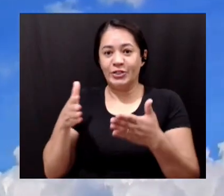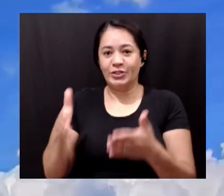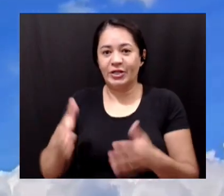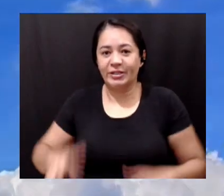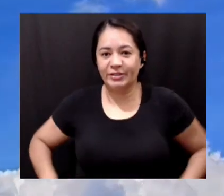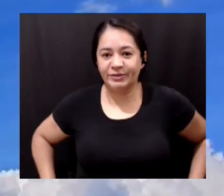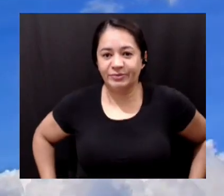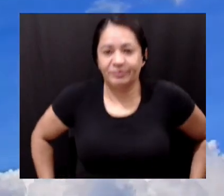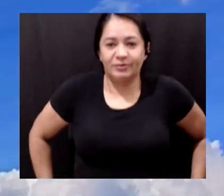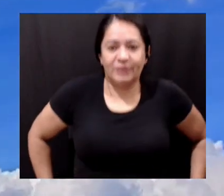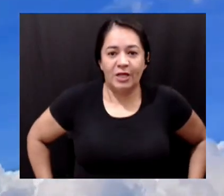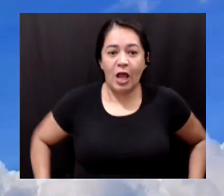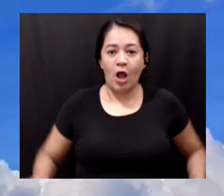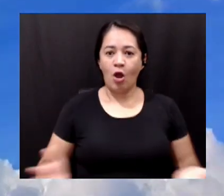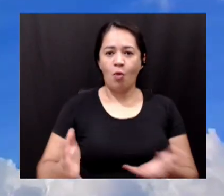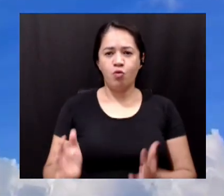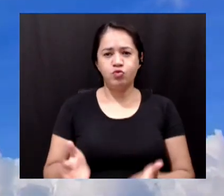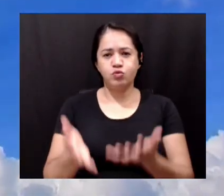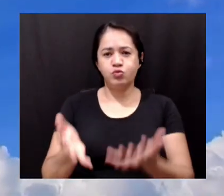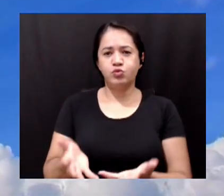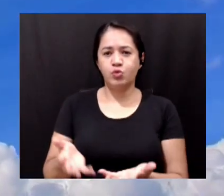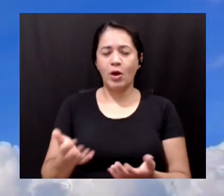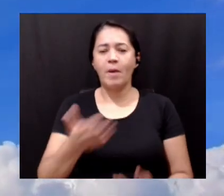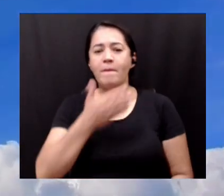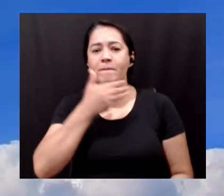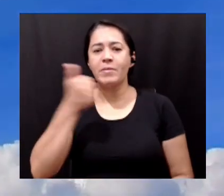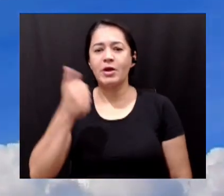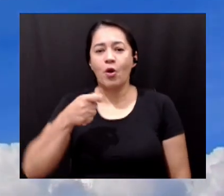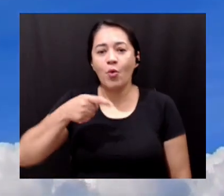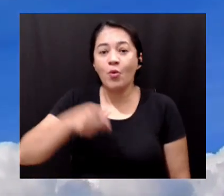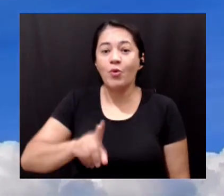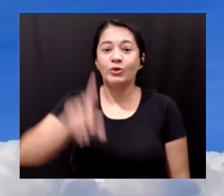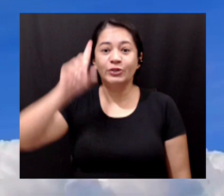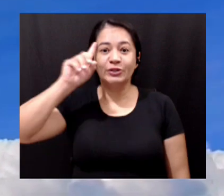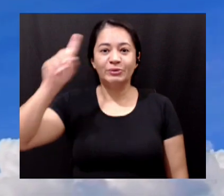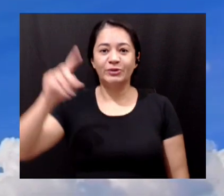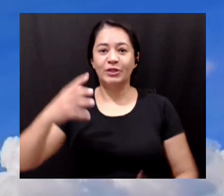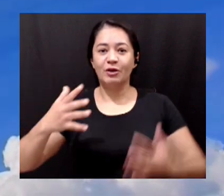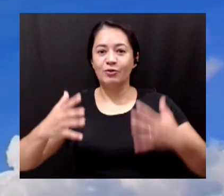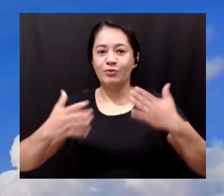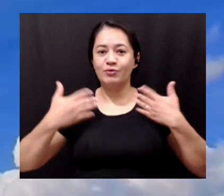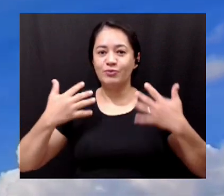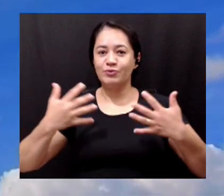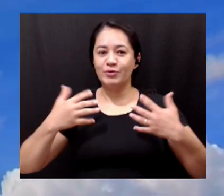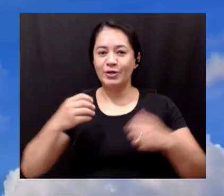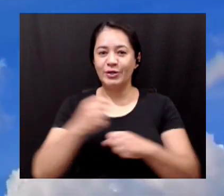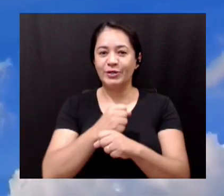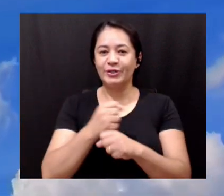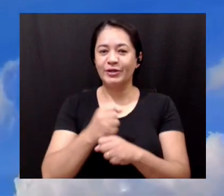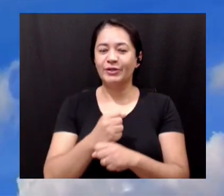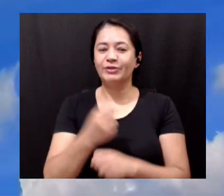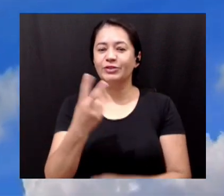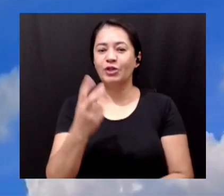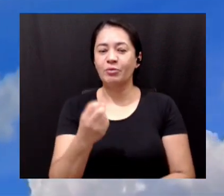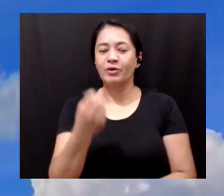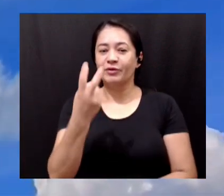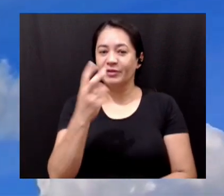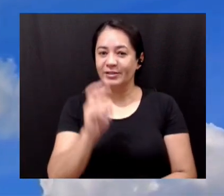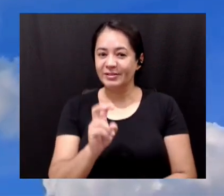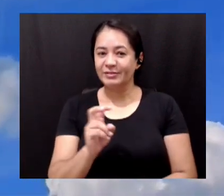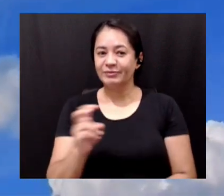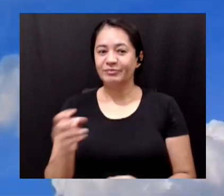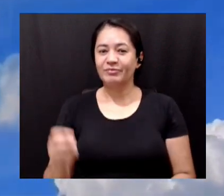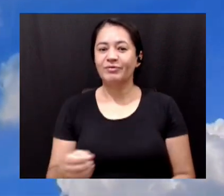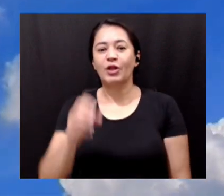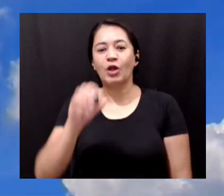mais instabilidade no último dia do verão de 2005. Gente, tchau, tchau, verão. O outono tem